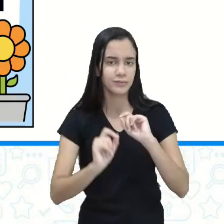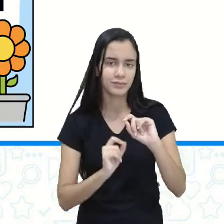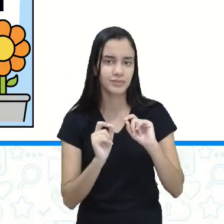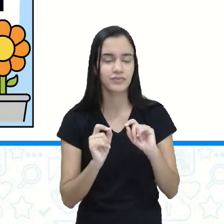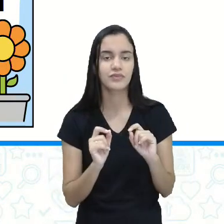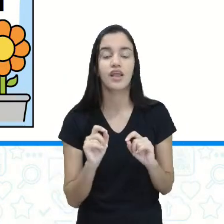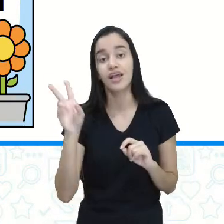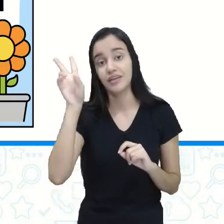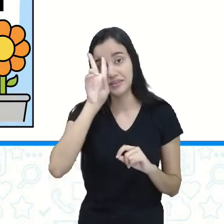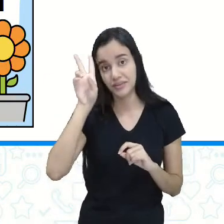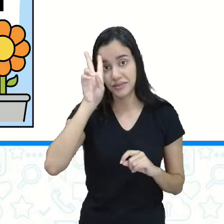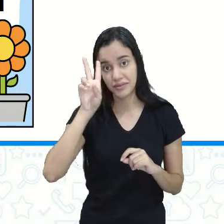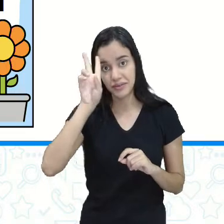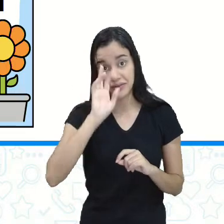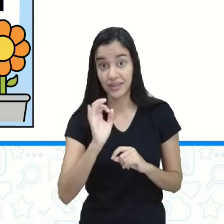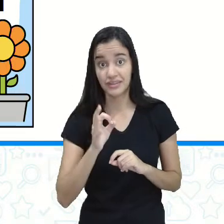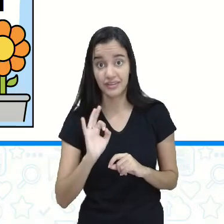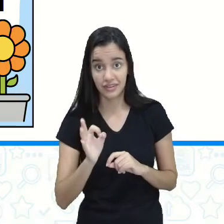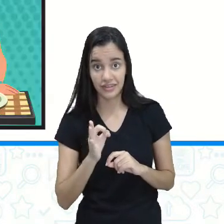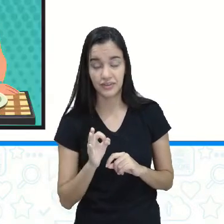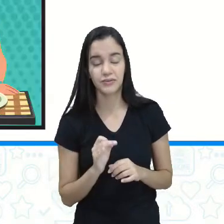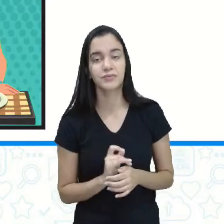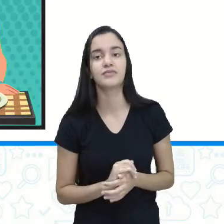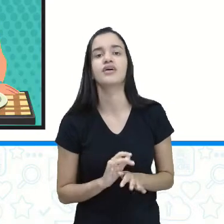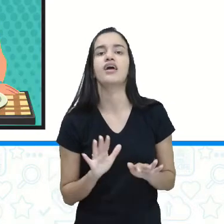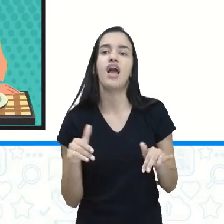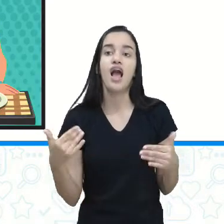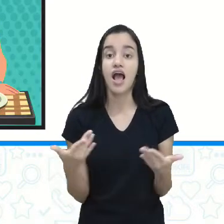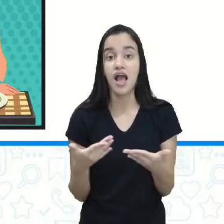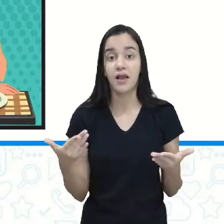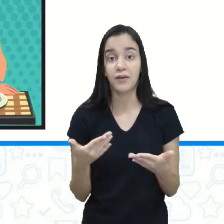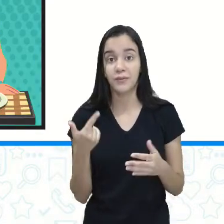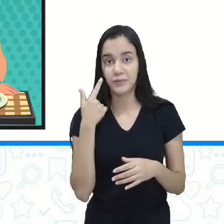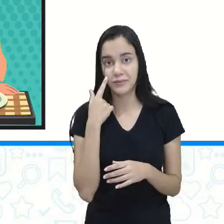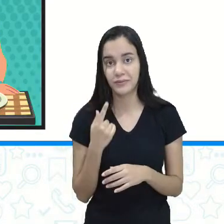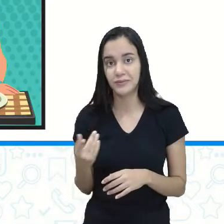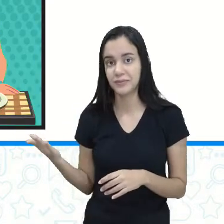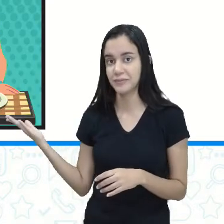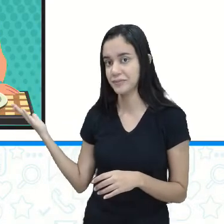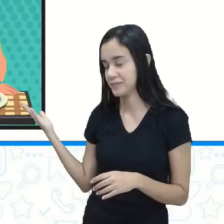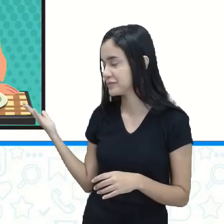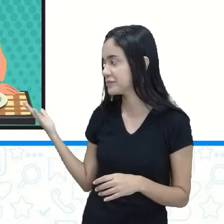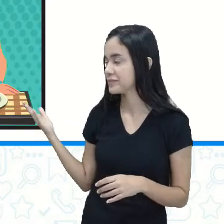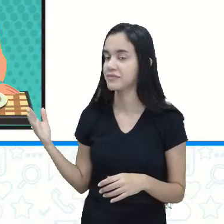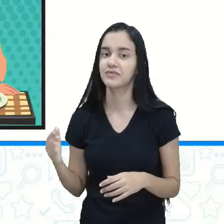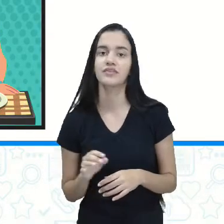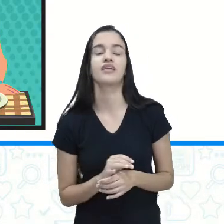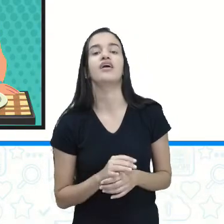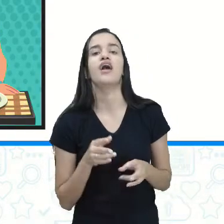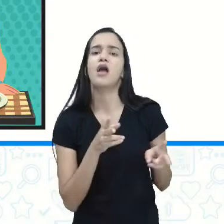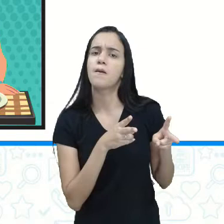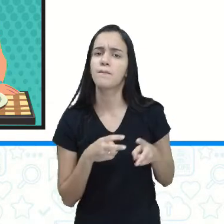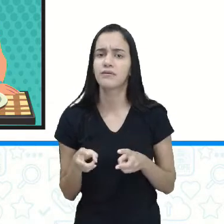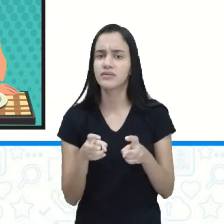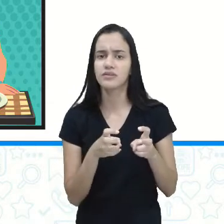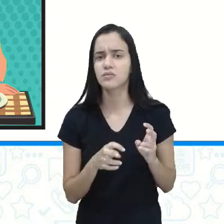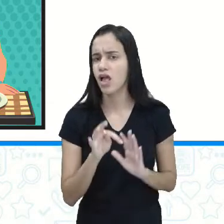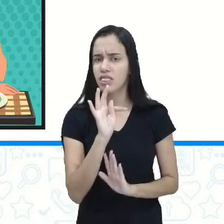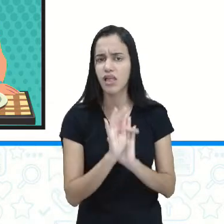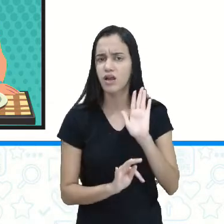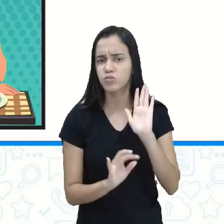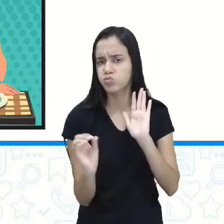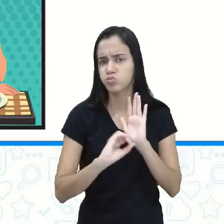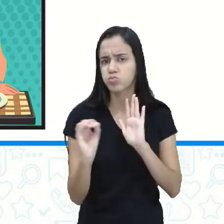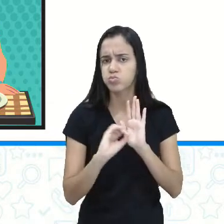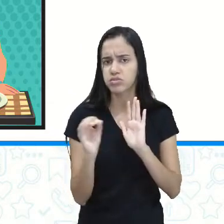trata essa história, certo, gente? Já nessa outra historinha aí, olha, percebam que não tem texto